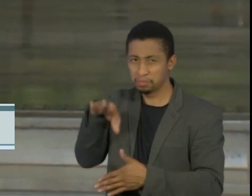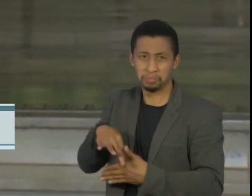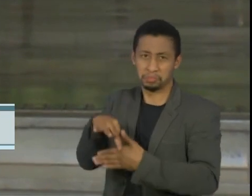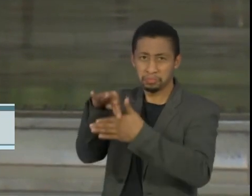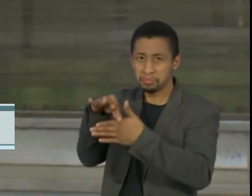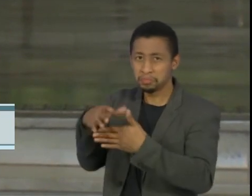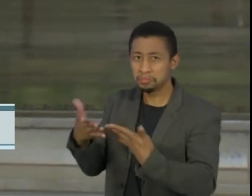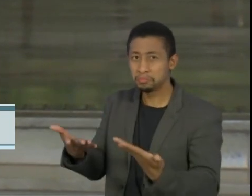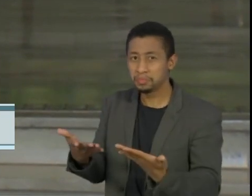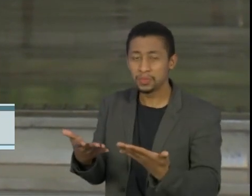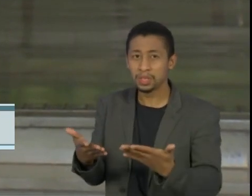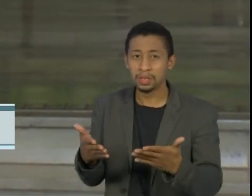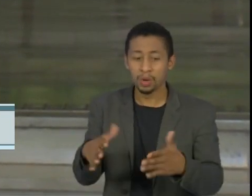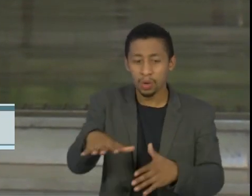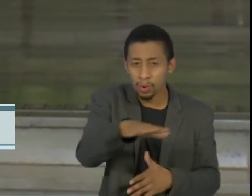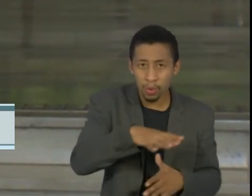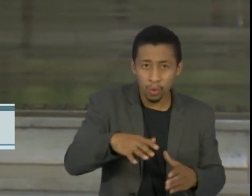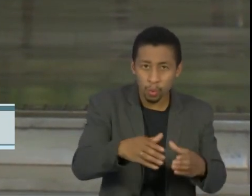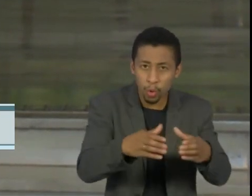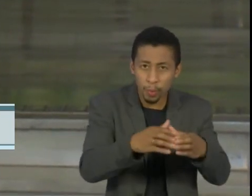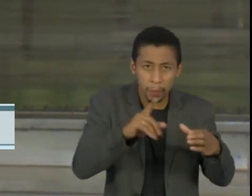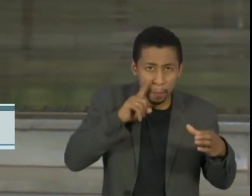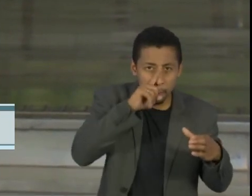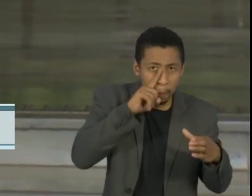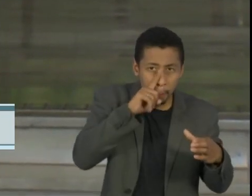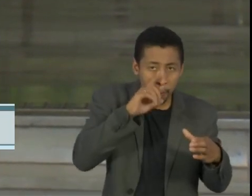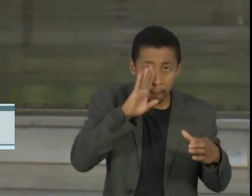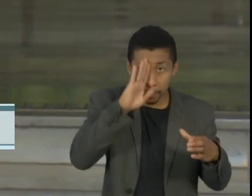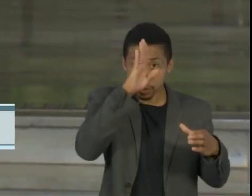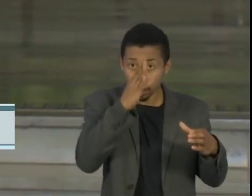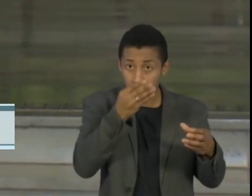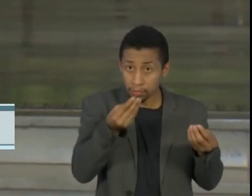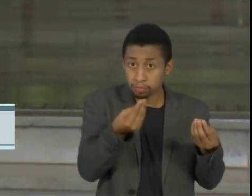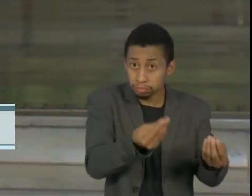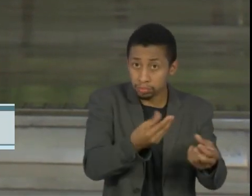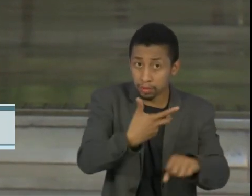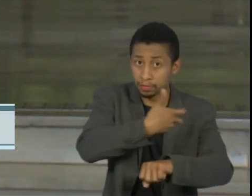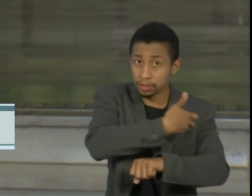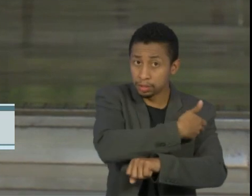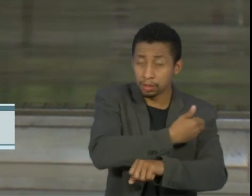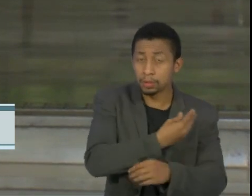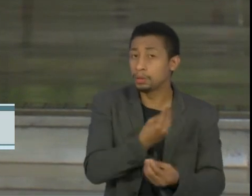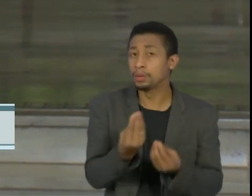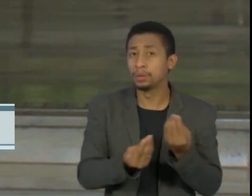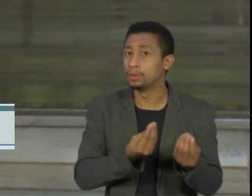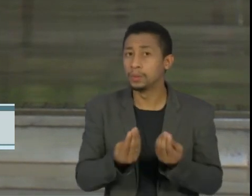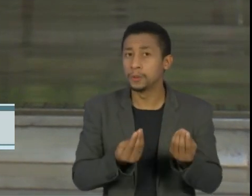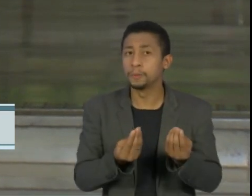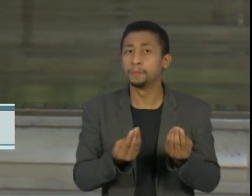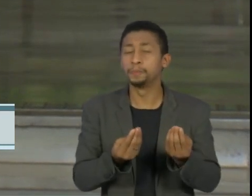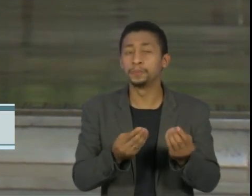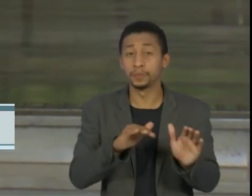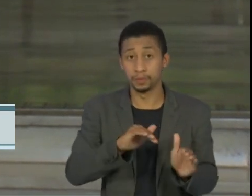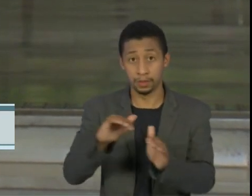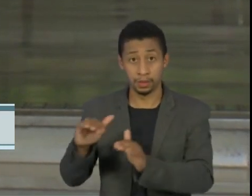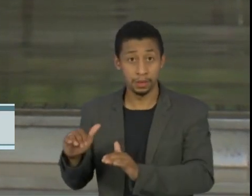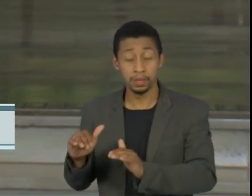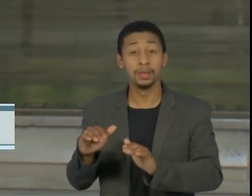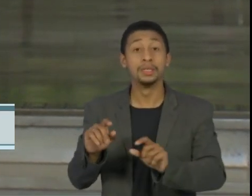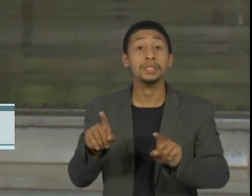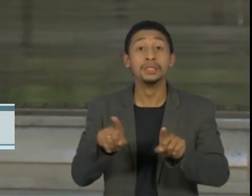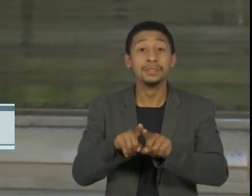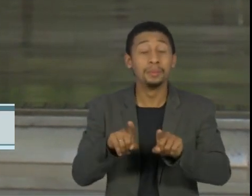risco nacionalmente seriam os priorizados. E outra questão é em relação à alta taxa